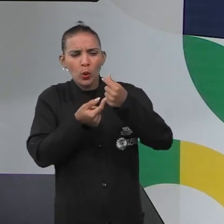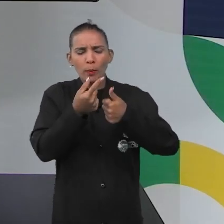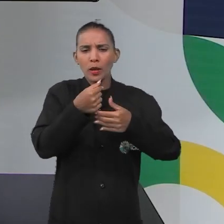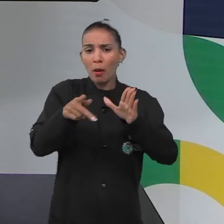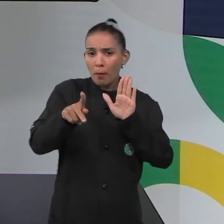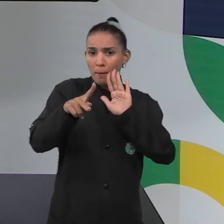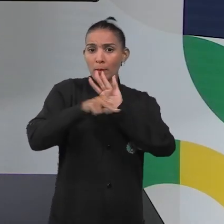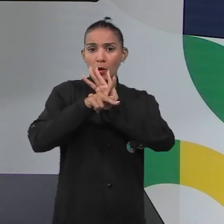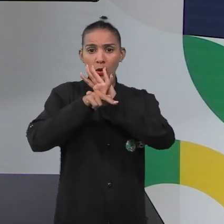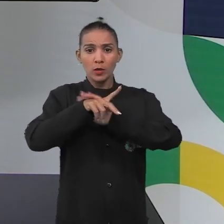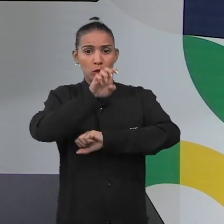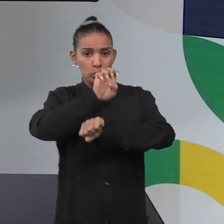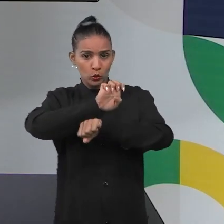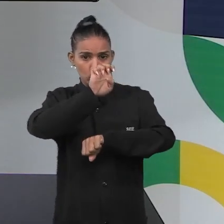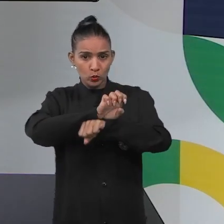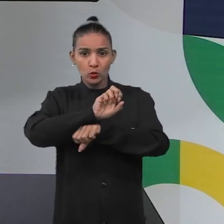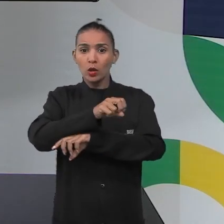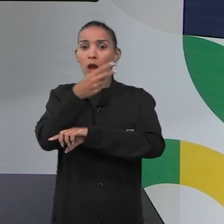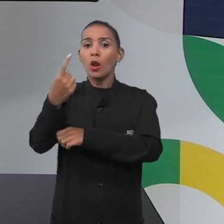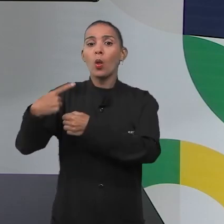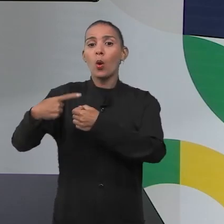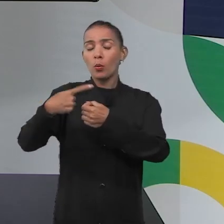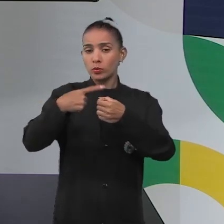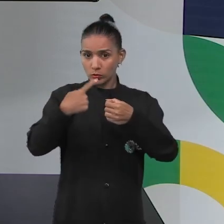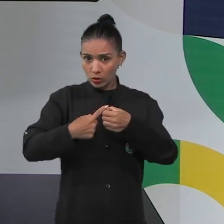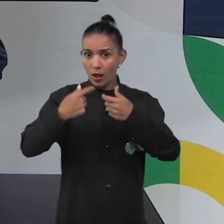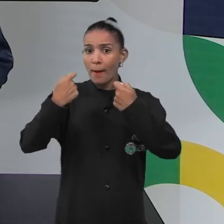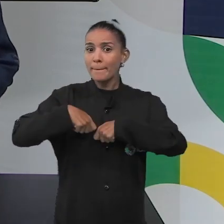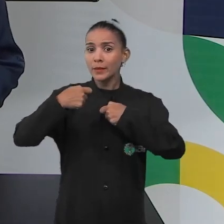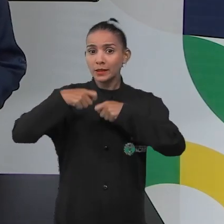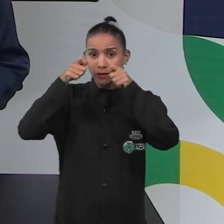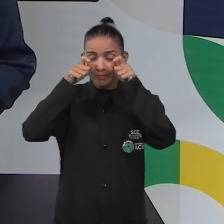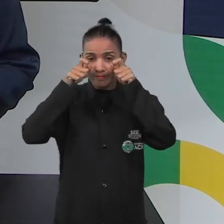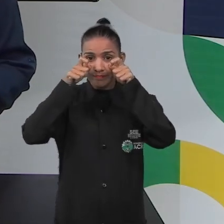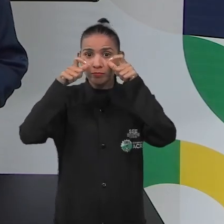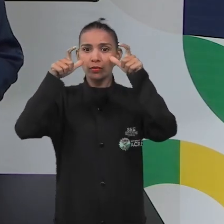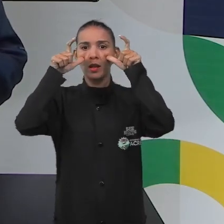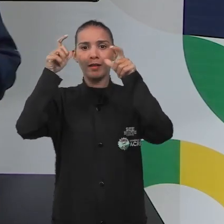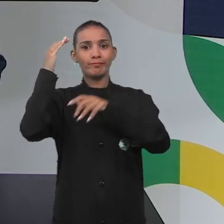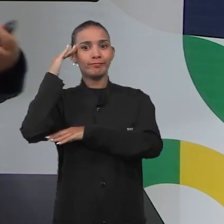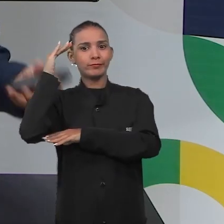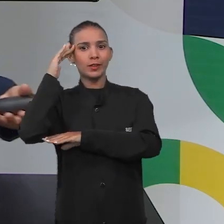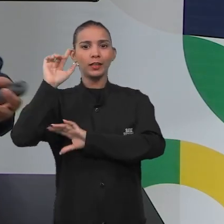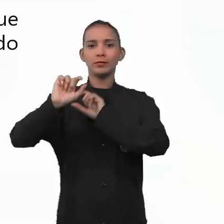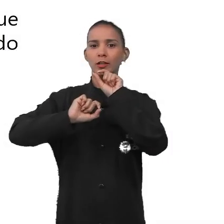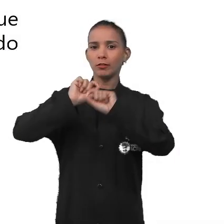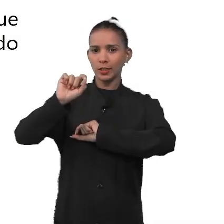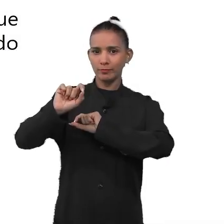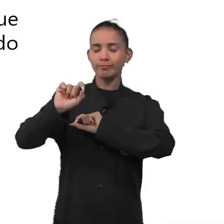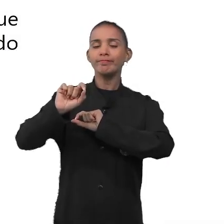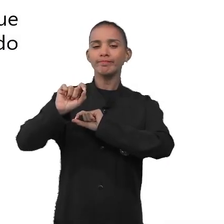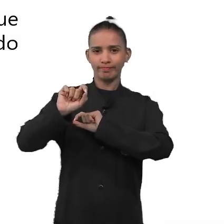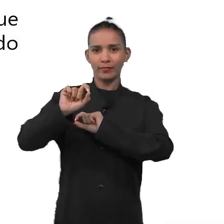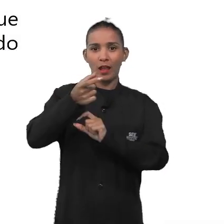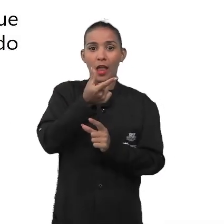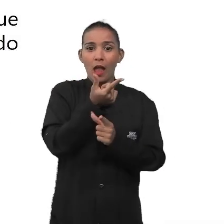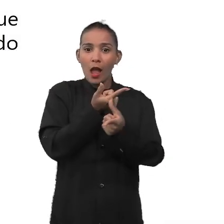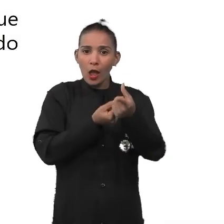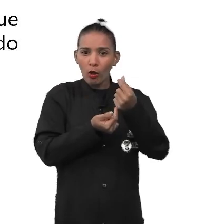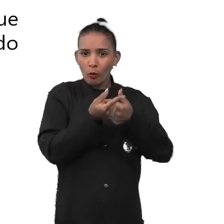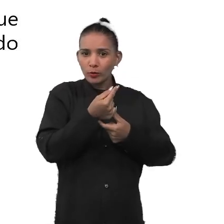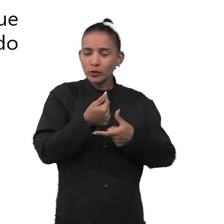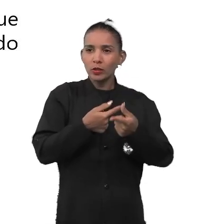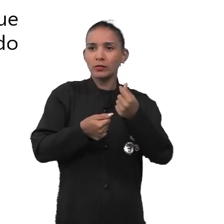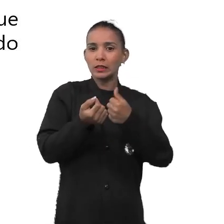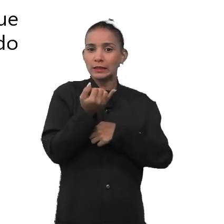tem que entender uma questão muito importante que eu trouxe aqui no slide. Essa economia, para ela estar bem